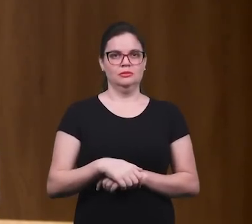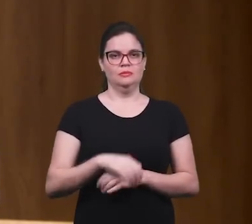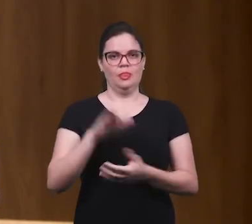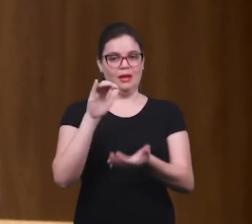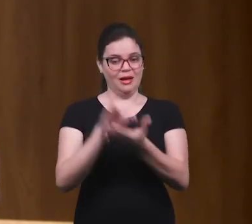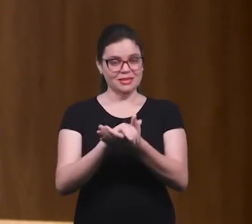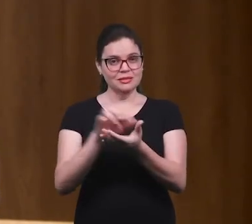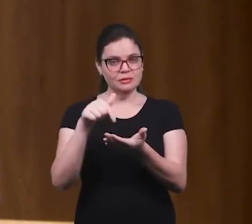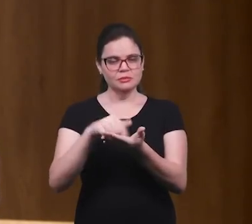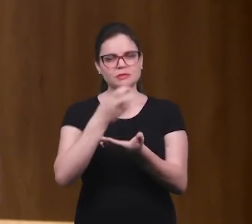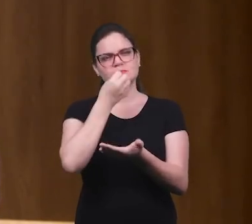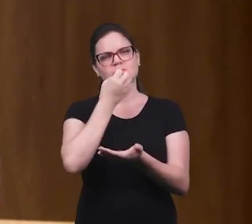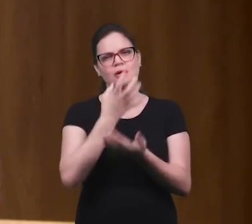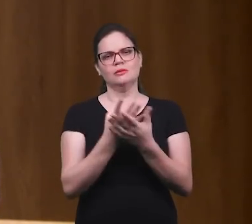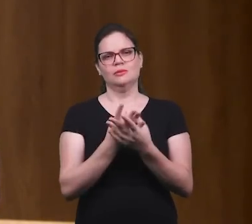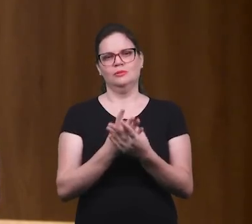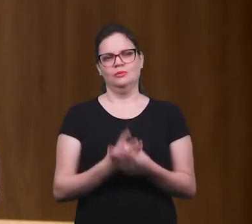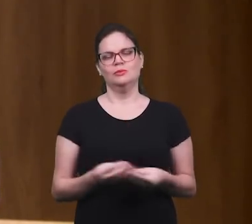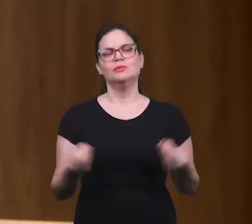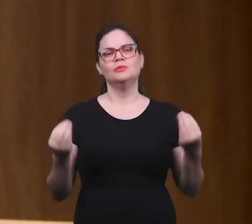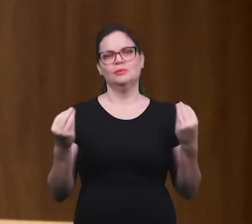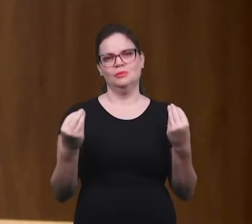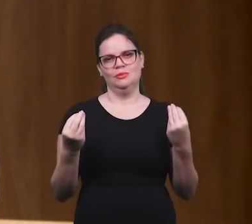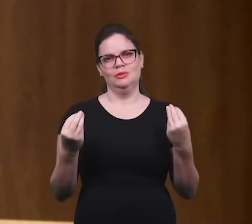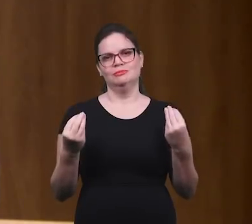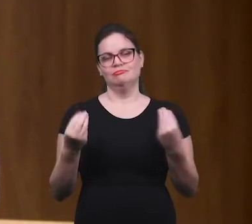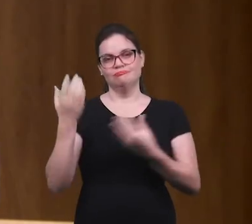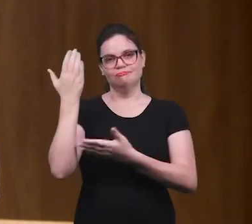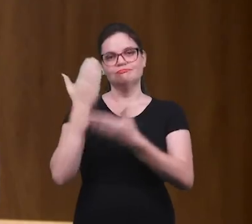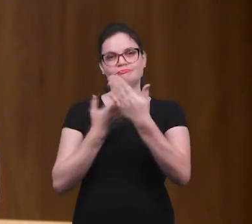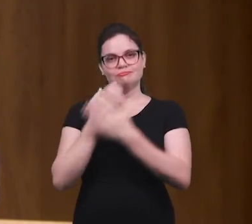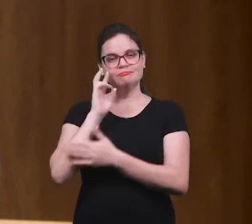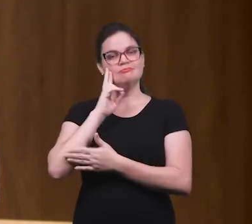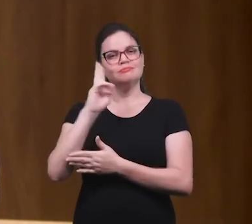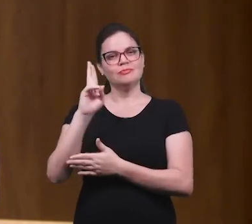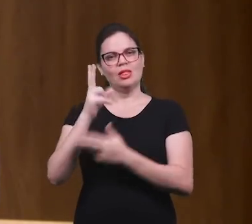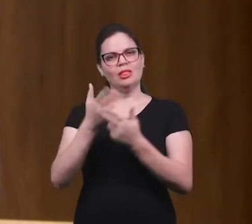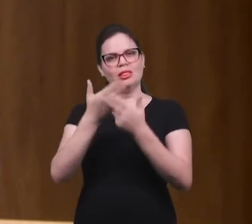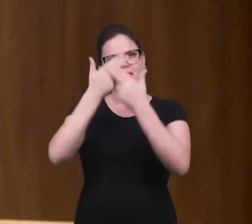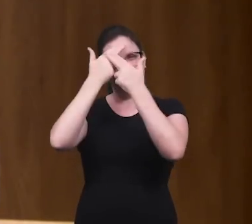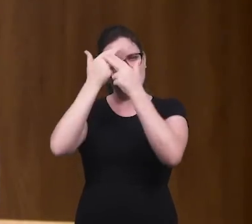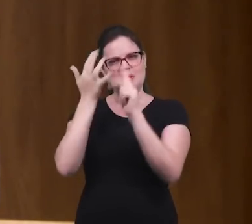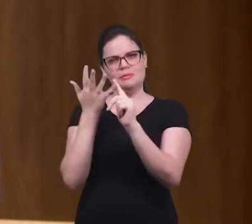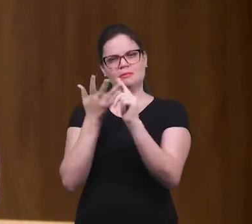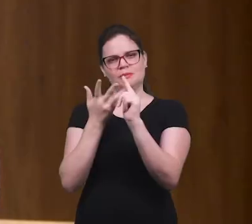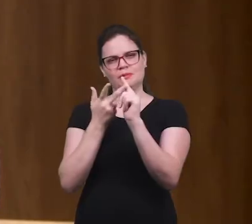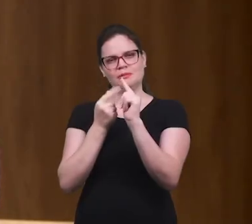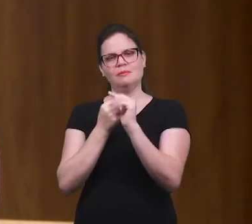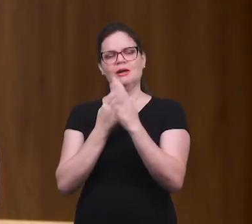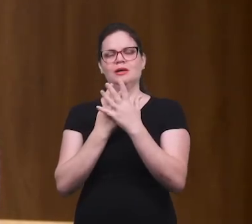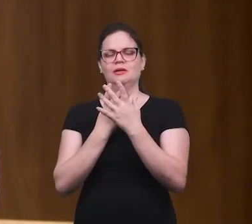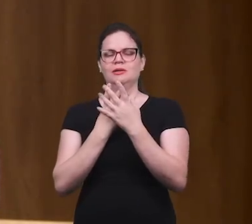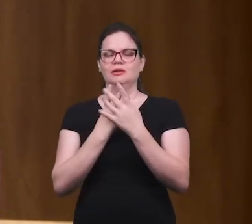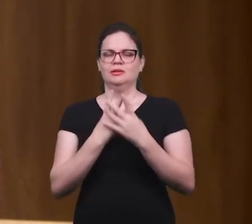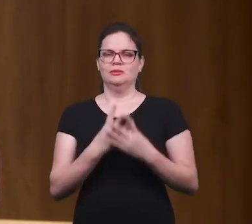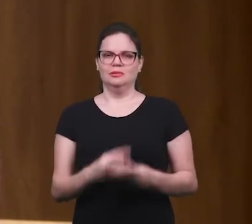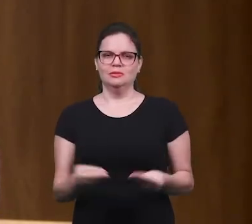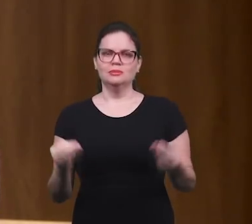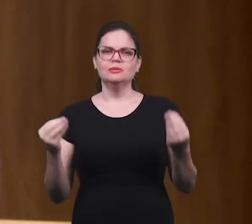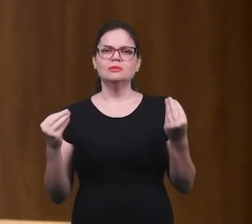Casamento traz cura. Um casamento na presença do Senhor cura feridas, costura